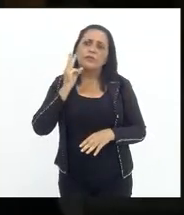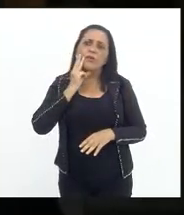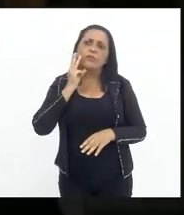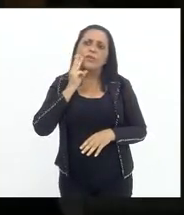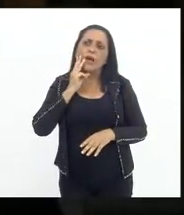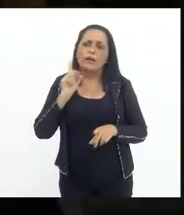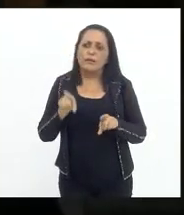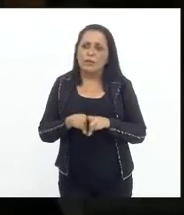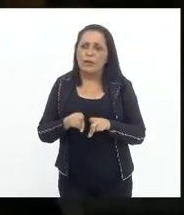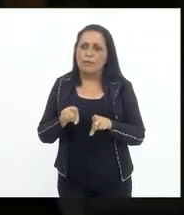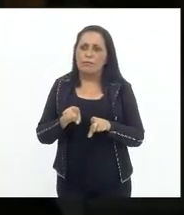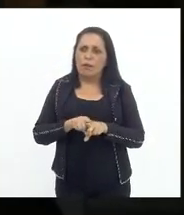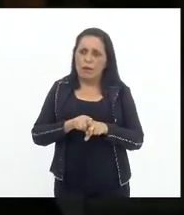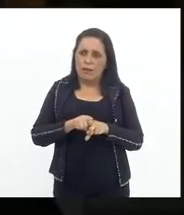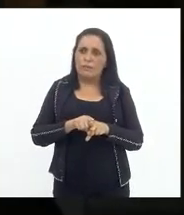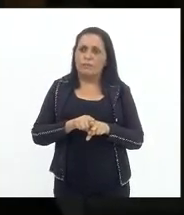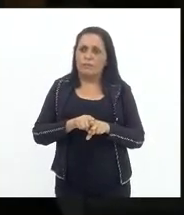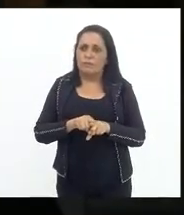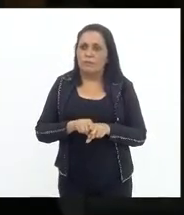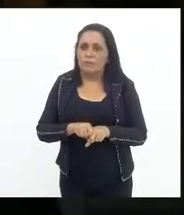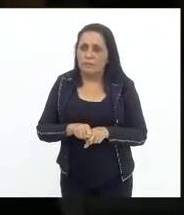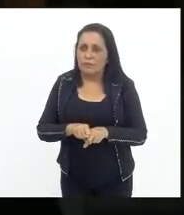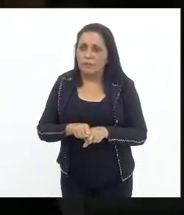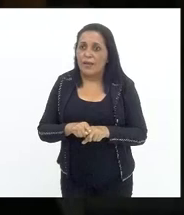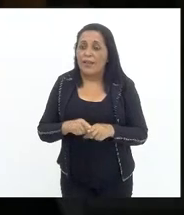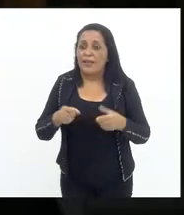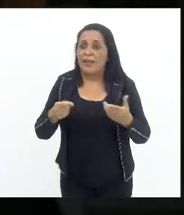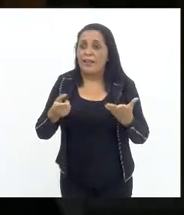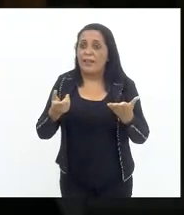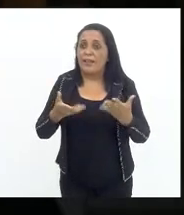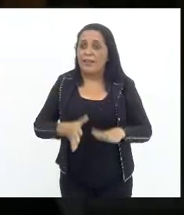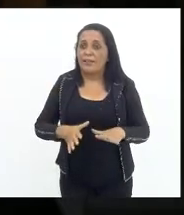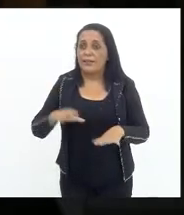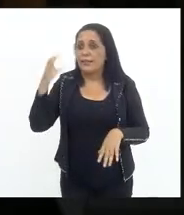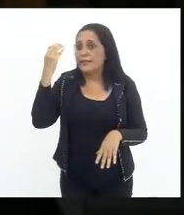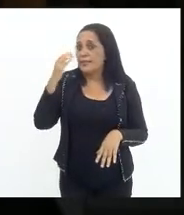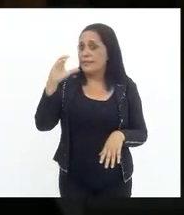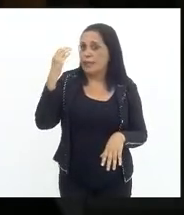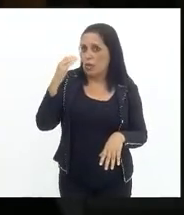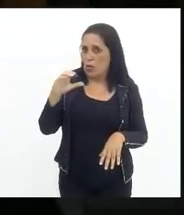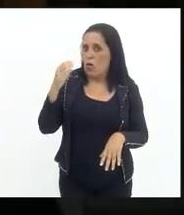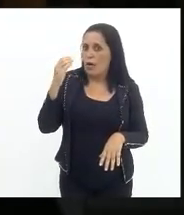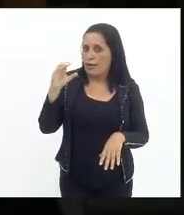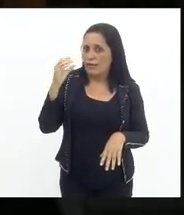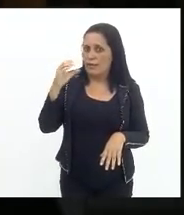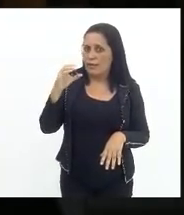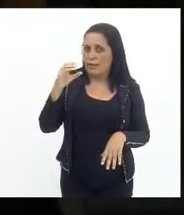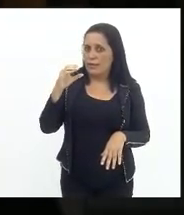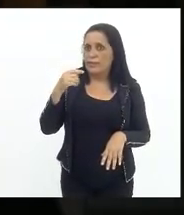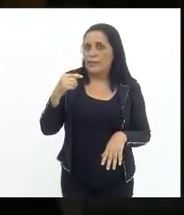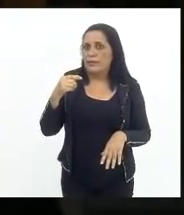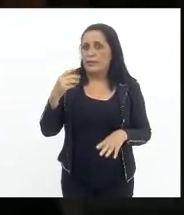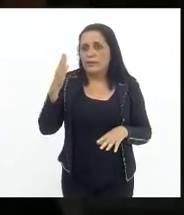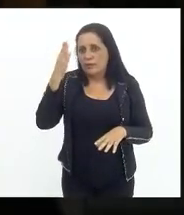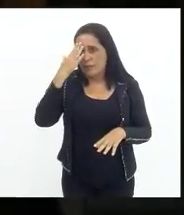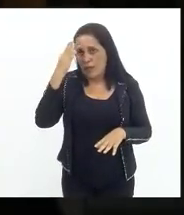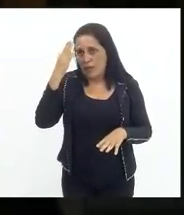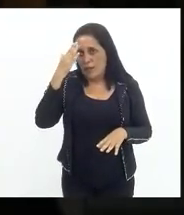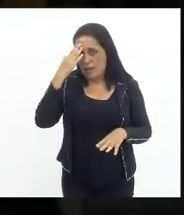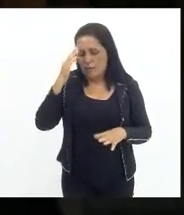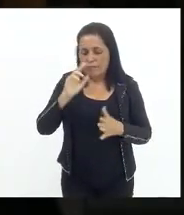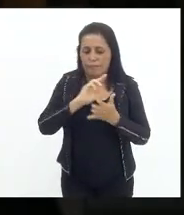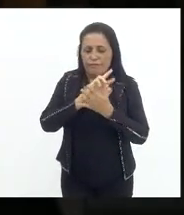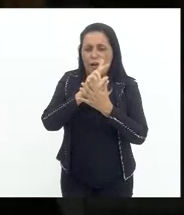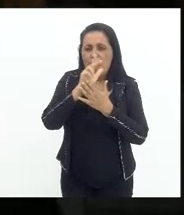ter tido a sua origem no município de Niterói, que é o berço de diversos